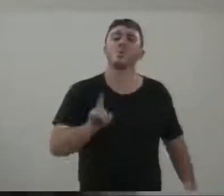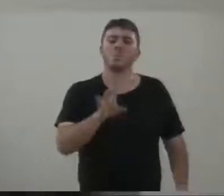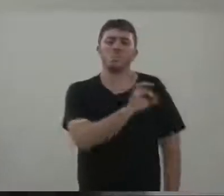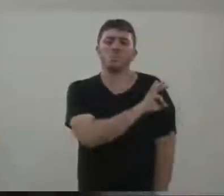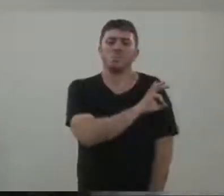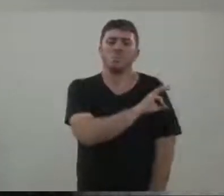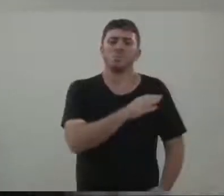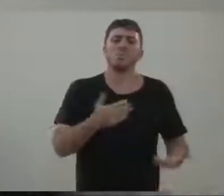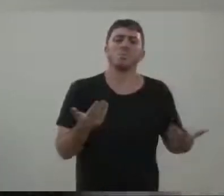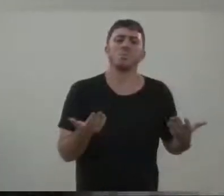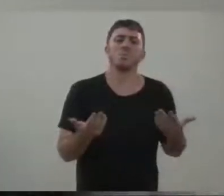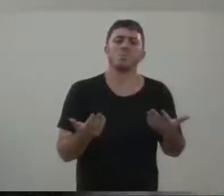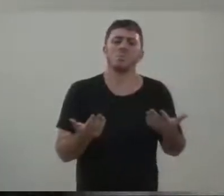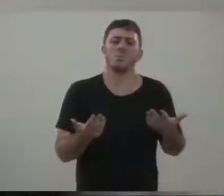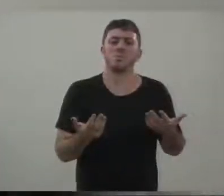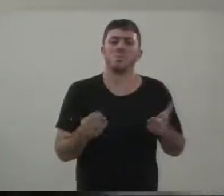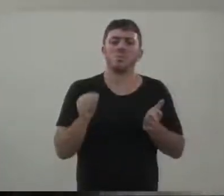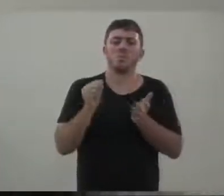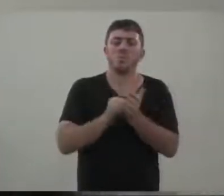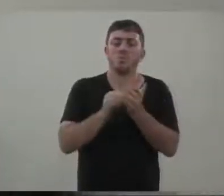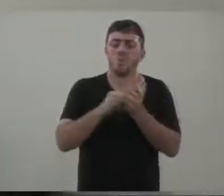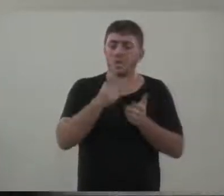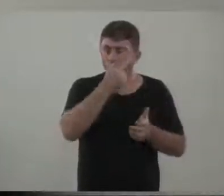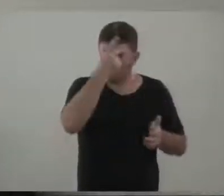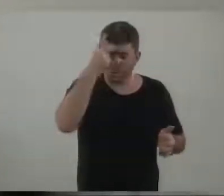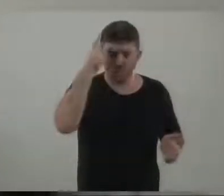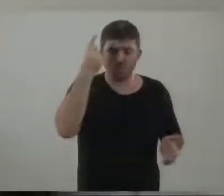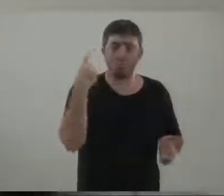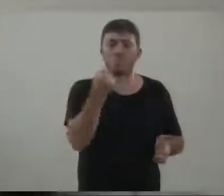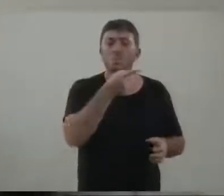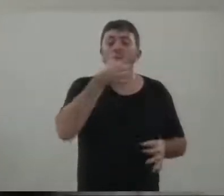né? Pelo menos eu percebi isso muito claramente,